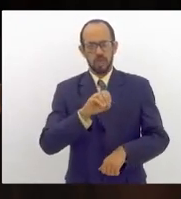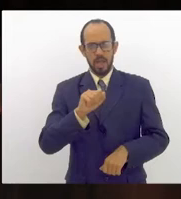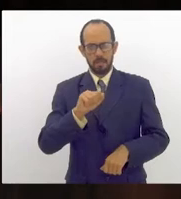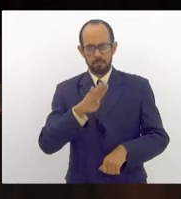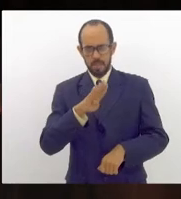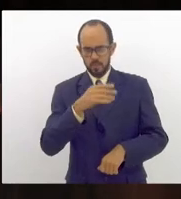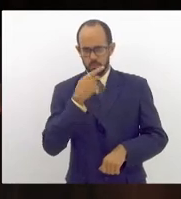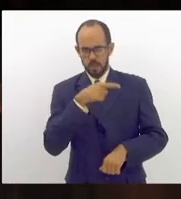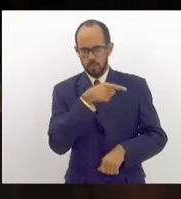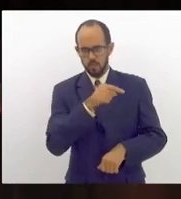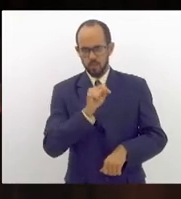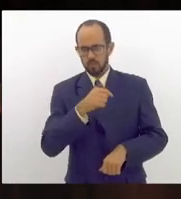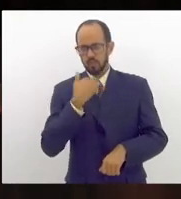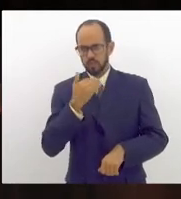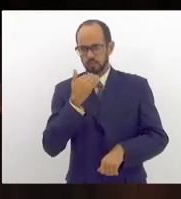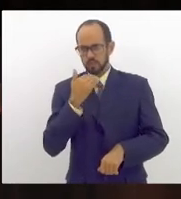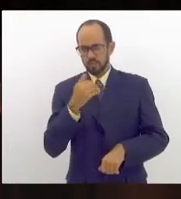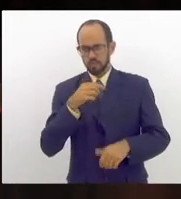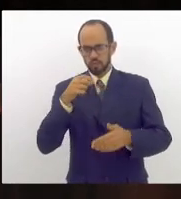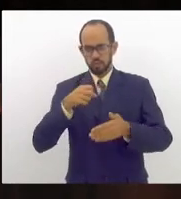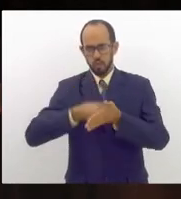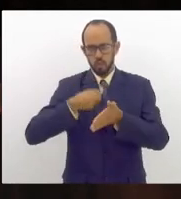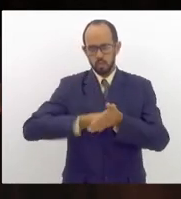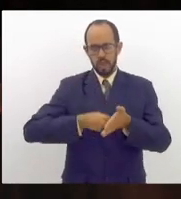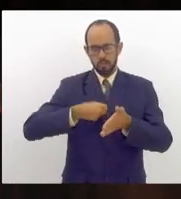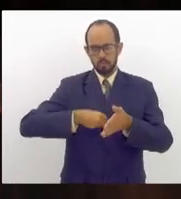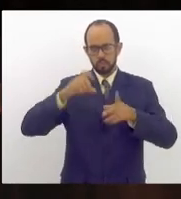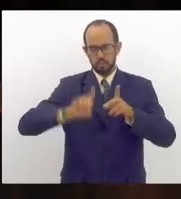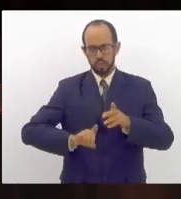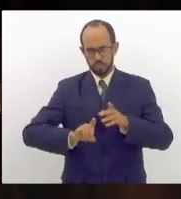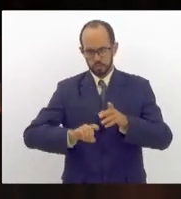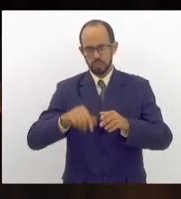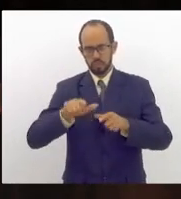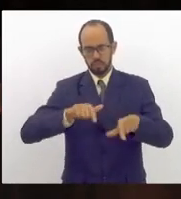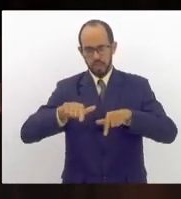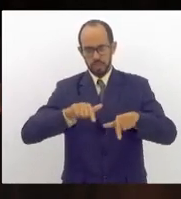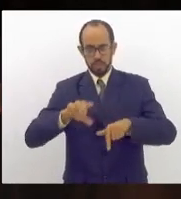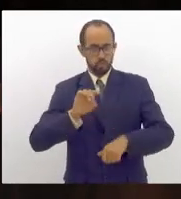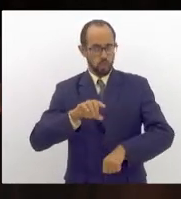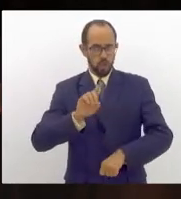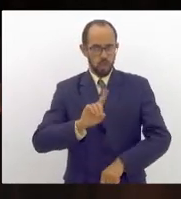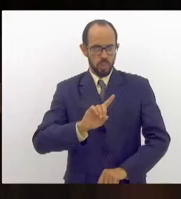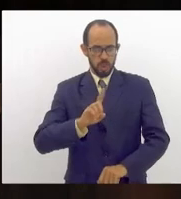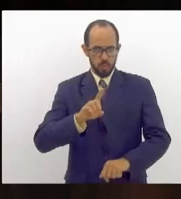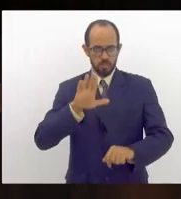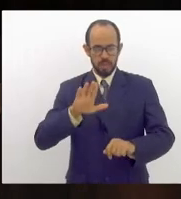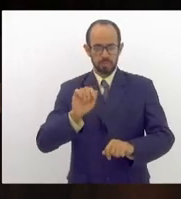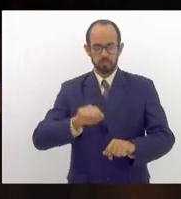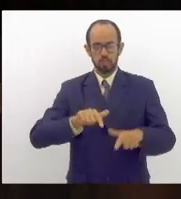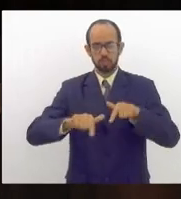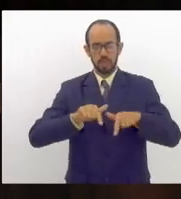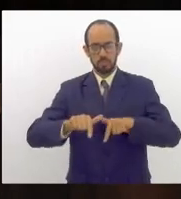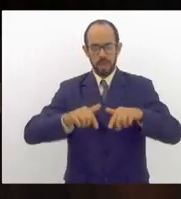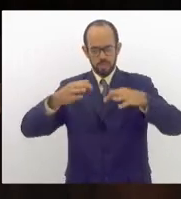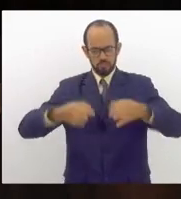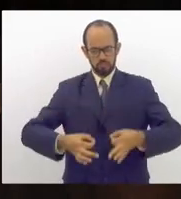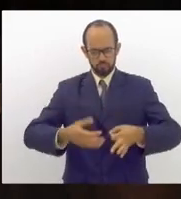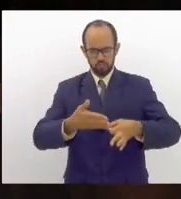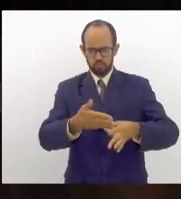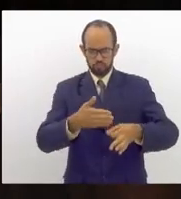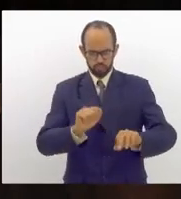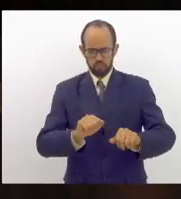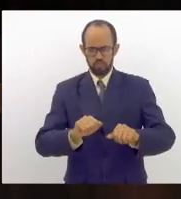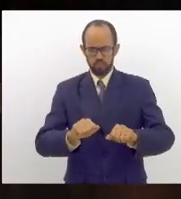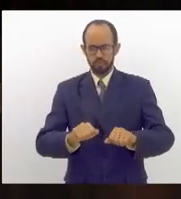basta só a gente voltar por direito trabalhistas mas sim por direitos ao trabalho decente esse recorte